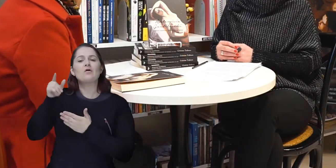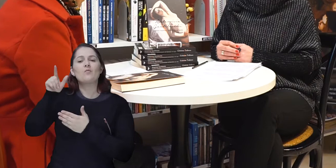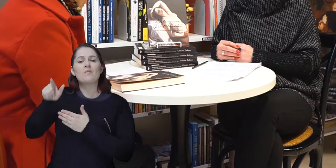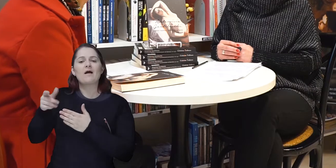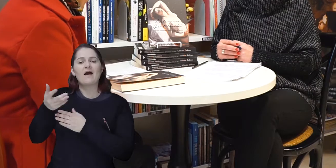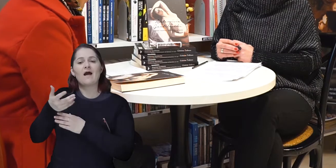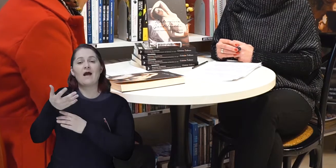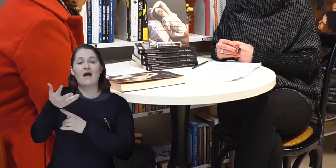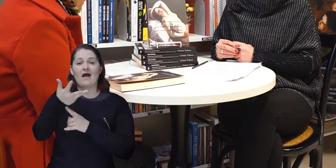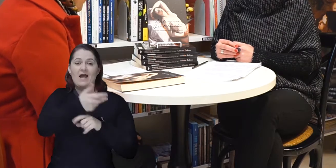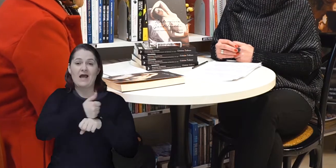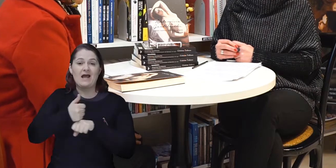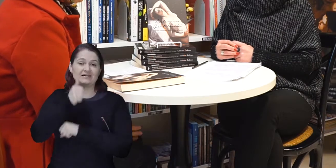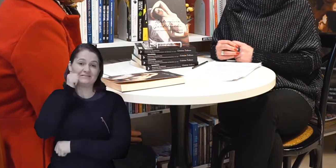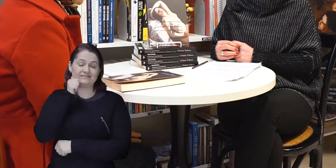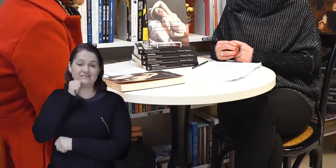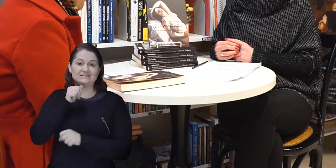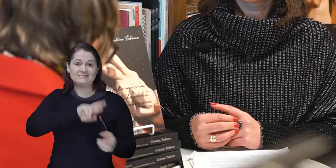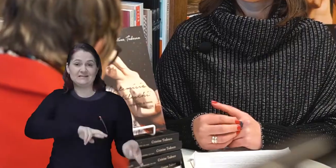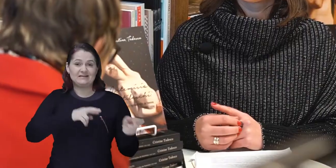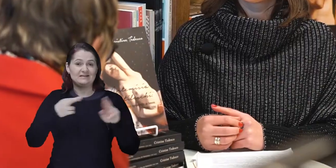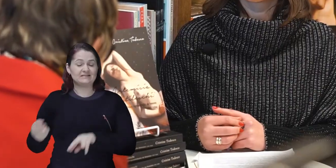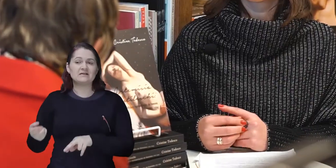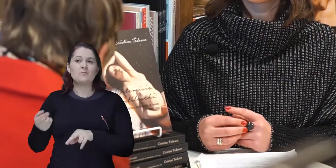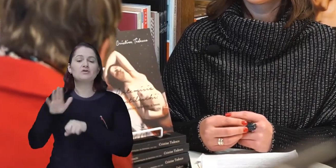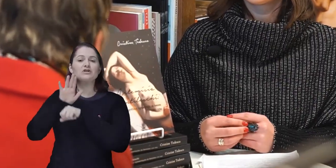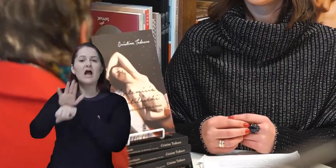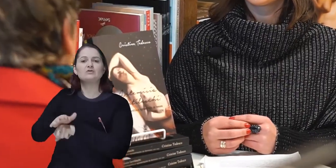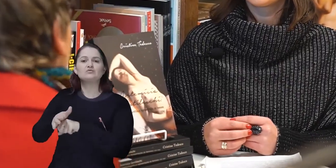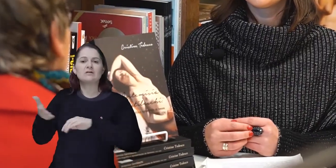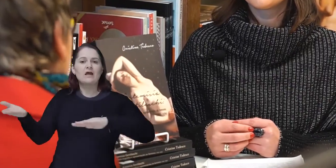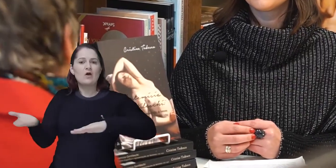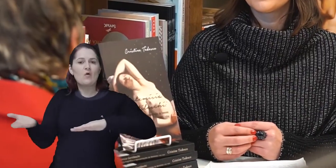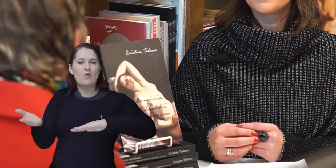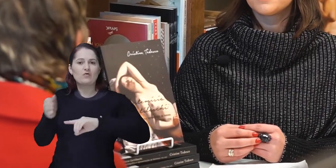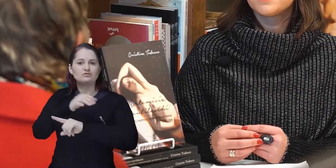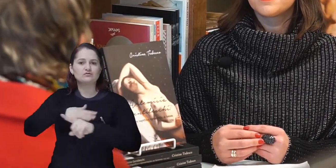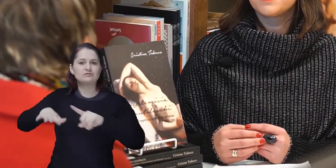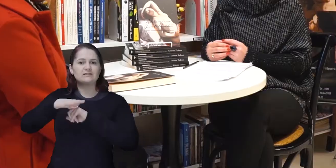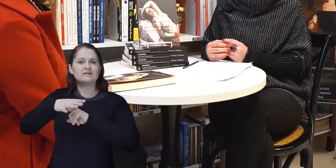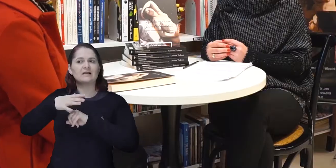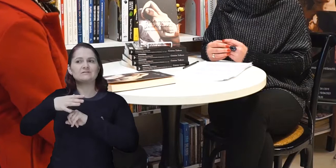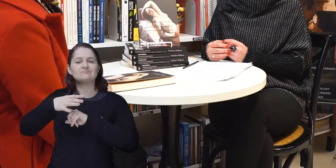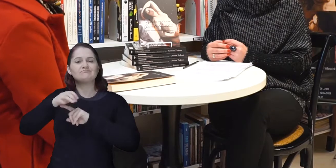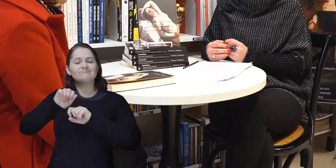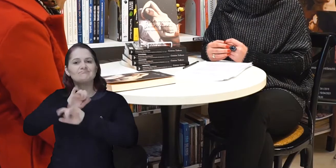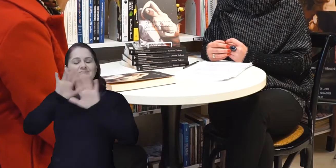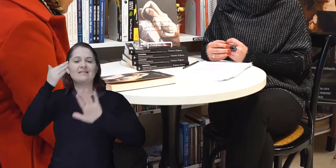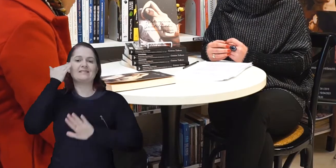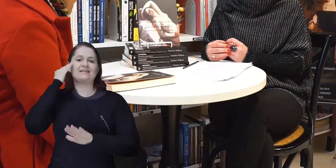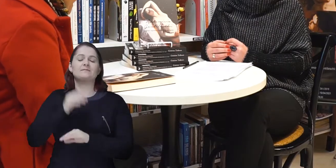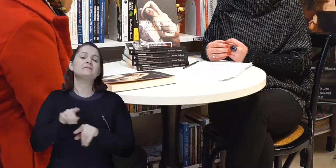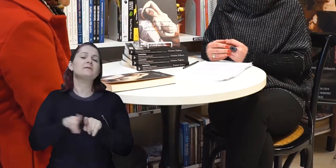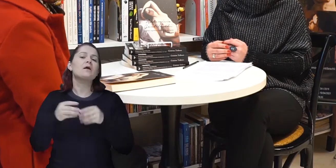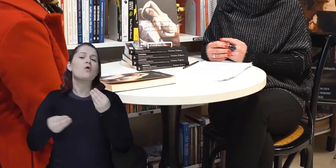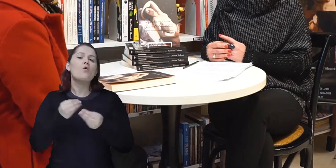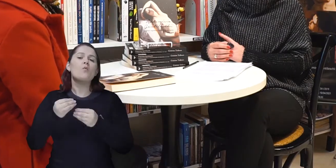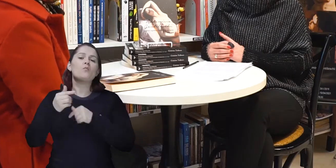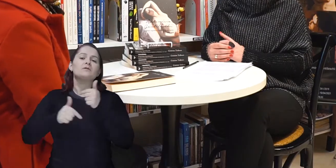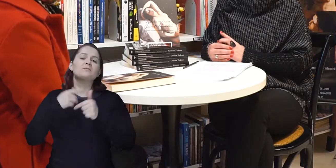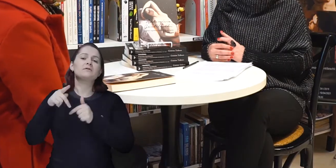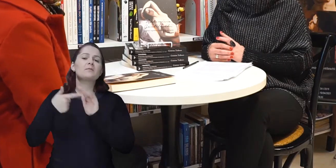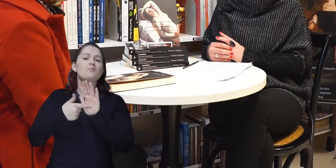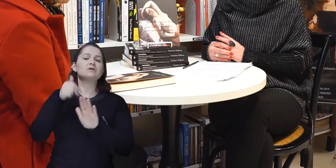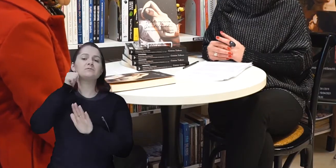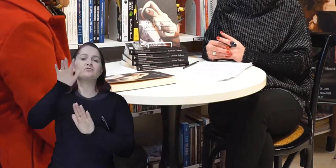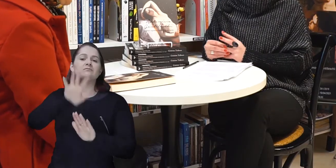artista renascentista pode ajudar a lançar luz sobre a sociedade contemporânea? E o que a Artemisia pode nos dizer sobre a atuação